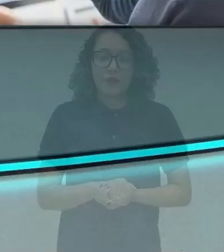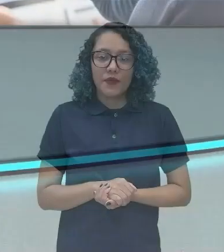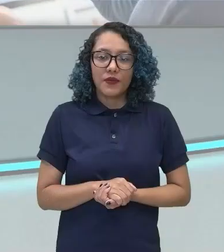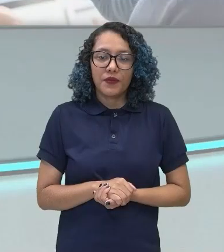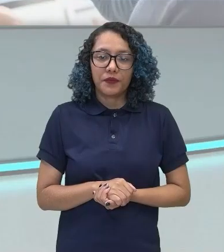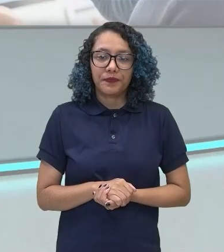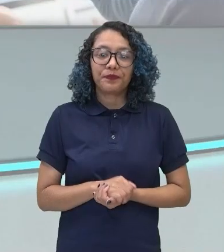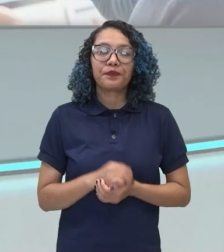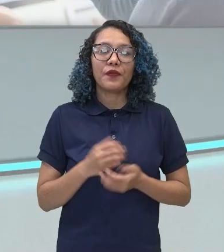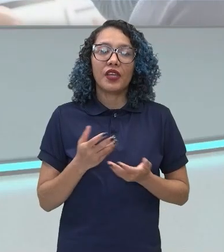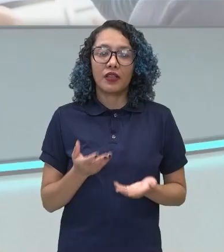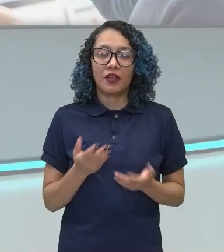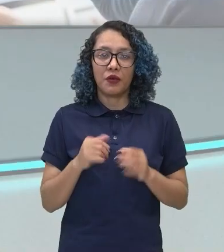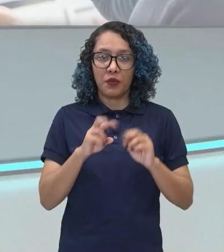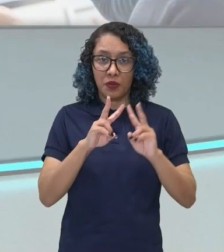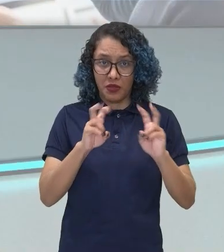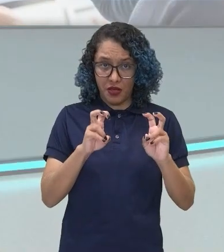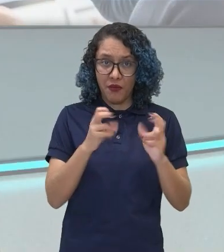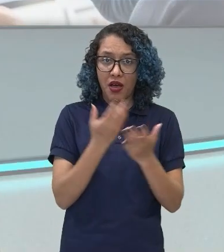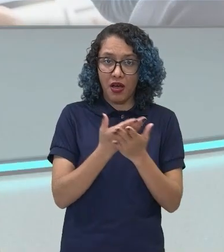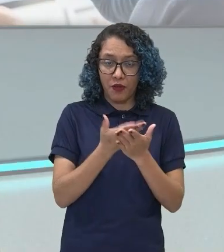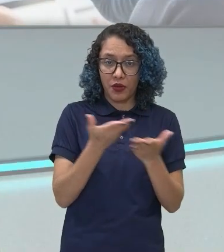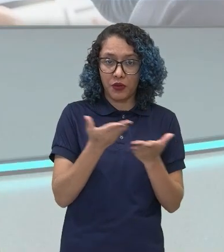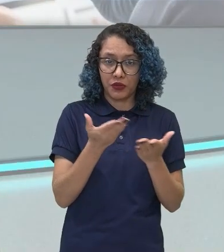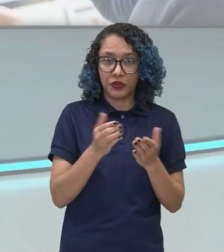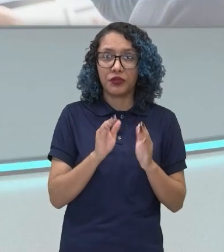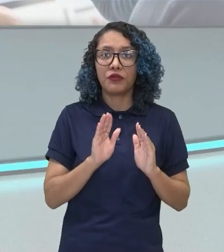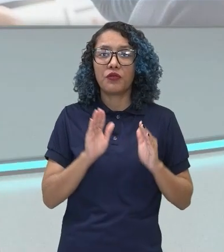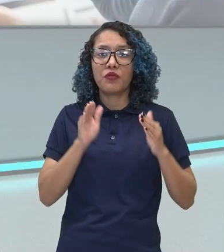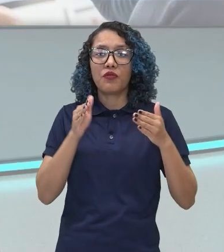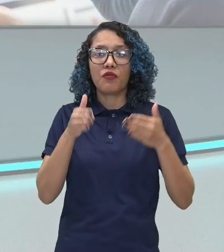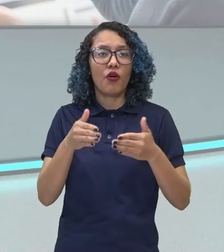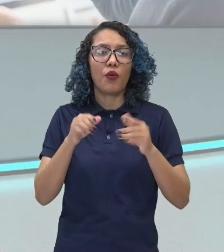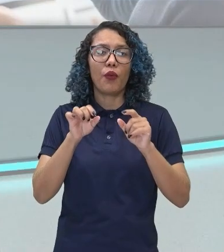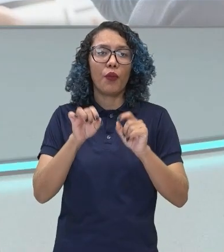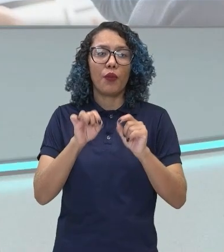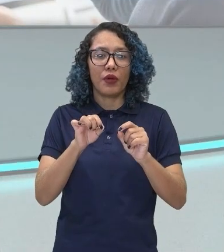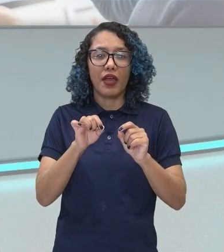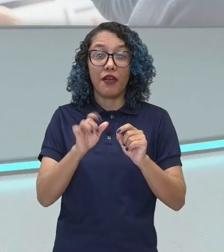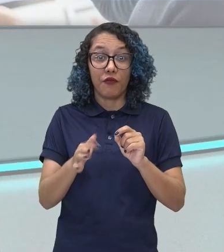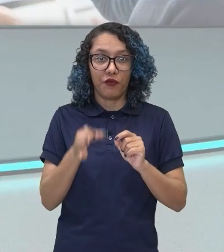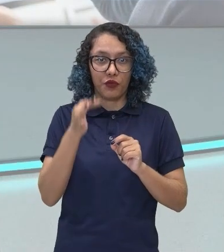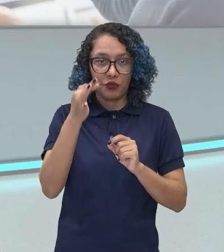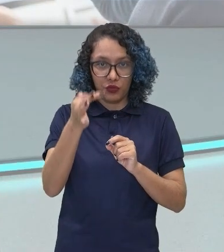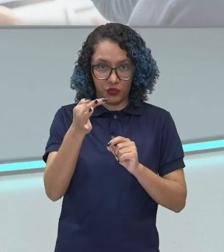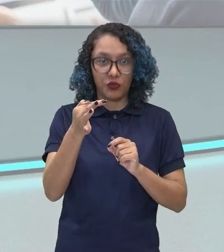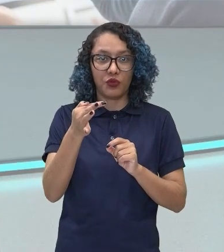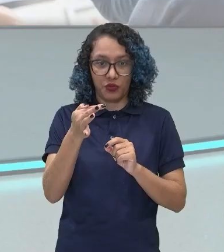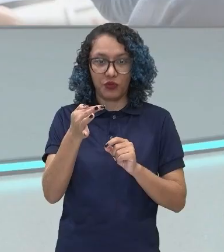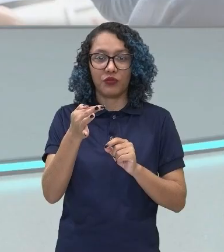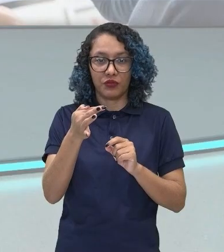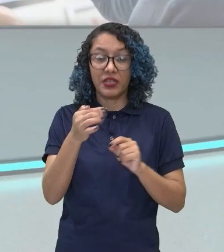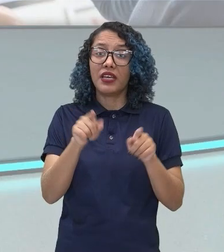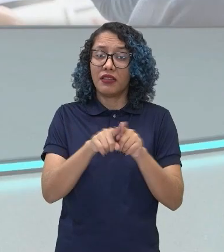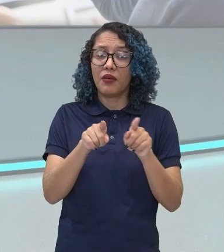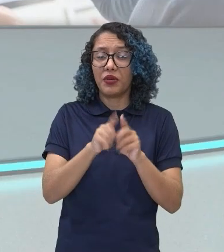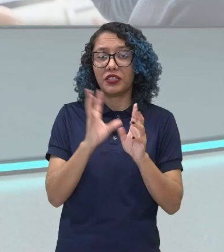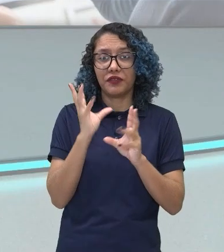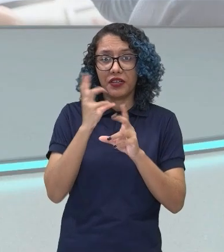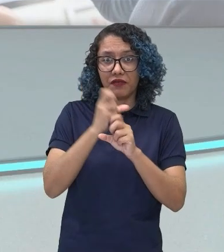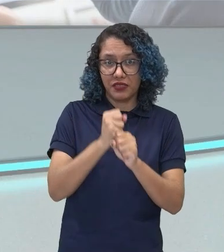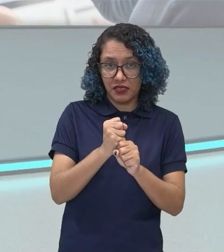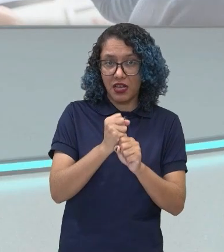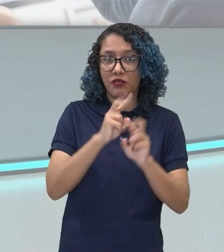O tema da nossa aula, então, vai falar de algo relacionado ao futuro. Também não é só isso, a gente também vai fazer uma revisão aí do verbo to